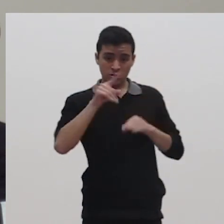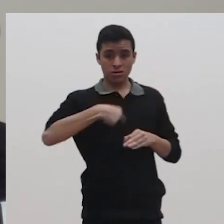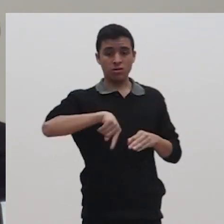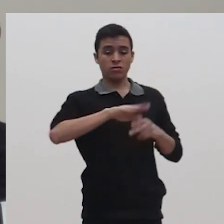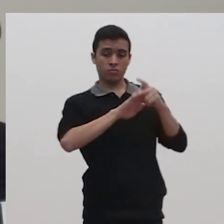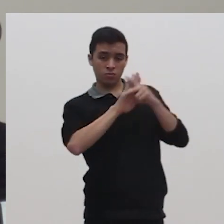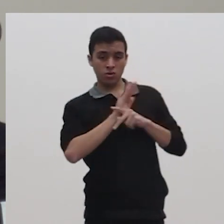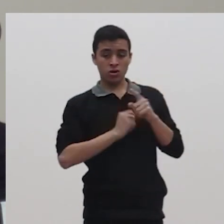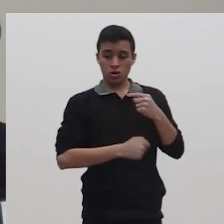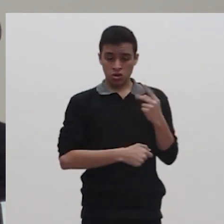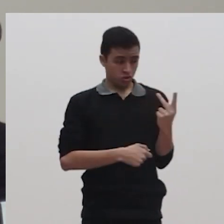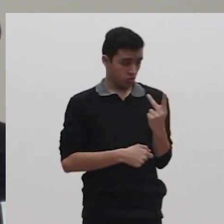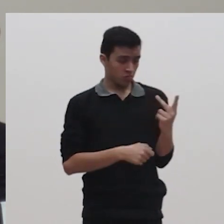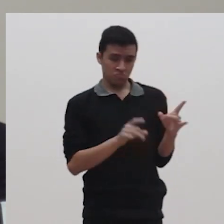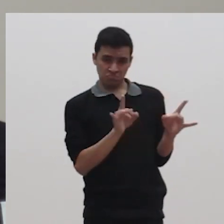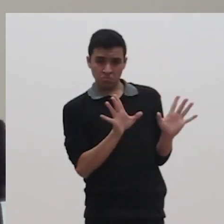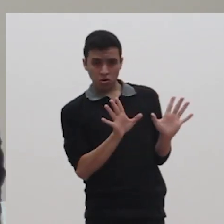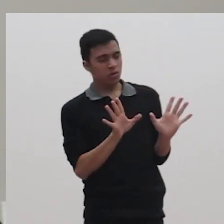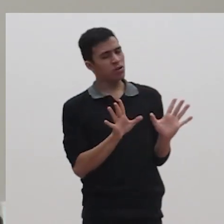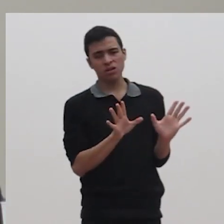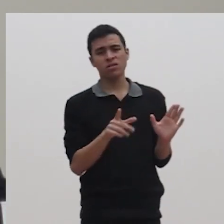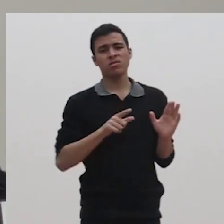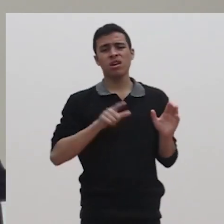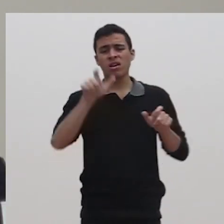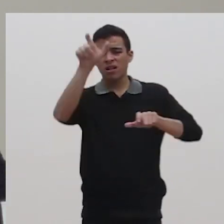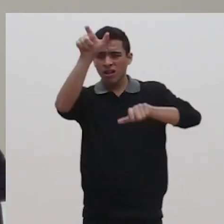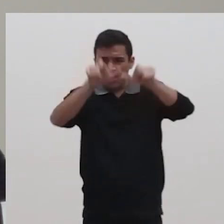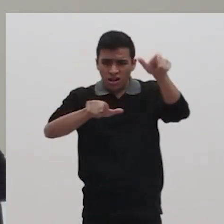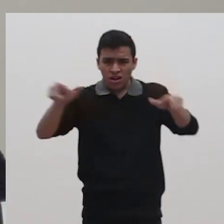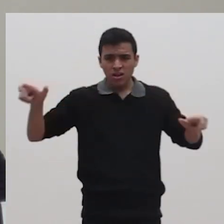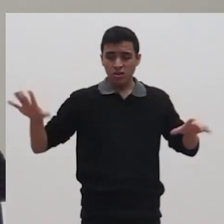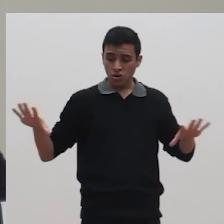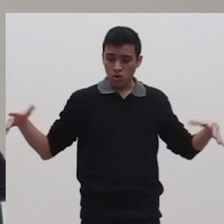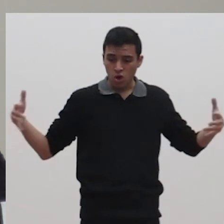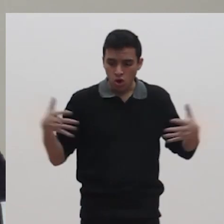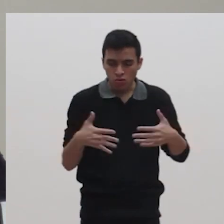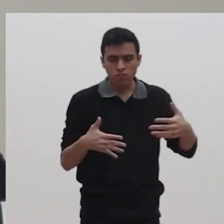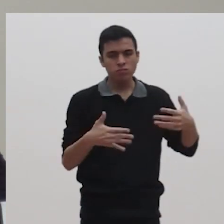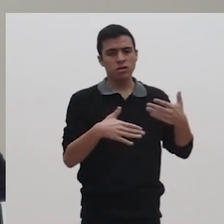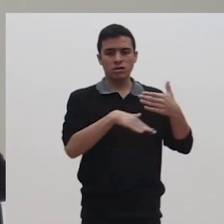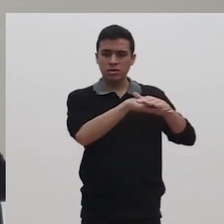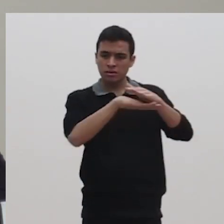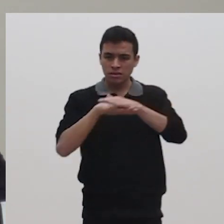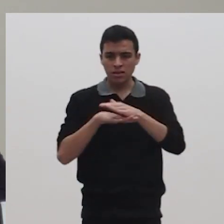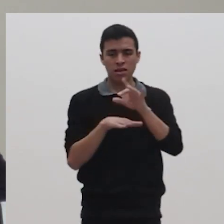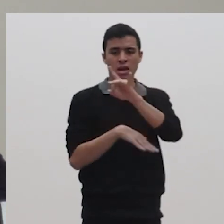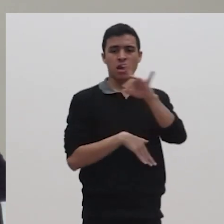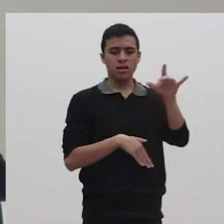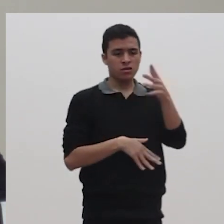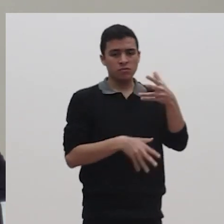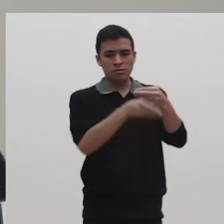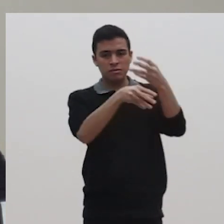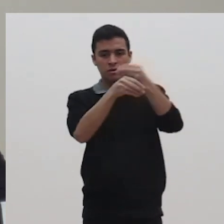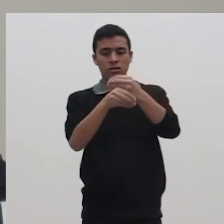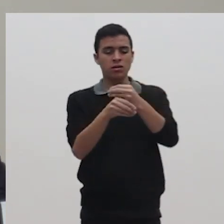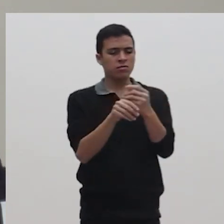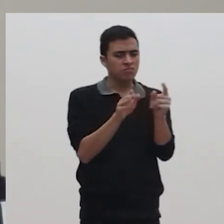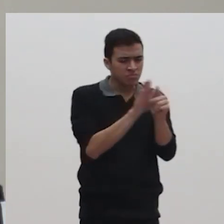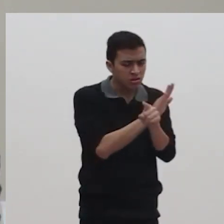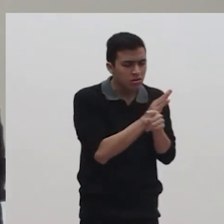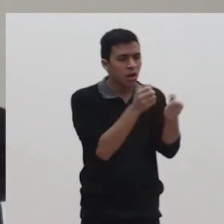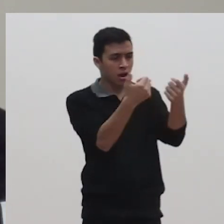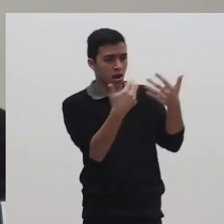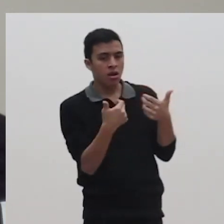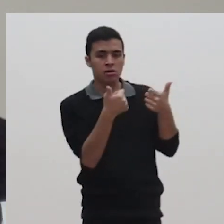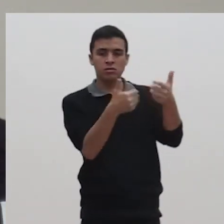plano não somos só nós dois. São as pessoas que estão construindo cada uma dessas atividades. Elas estão sendo ouvidas e